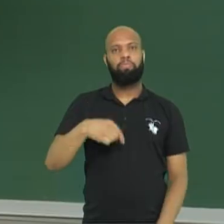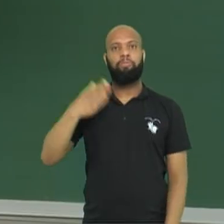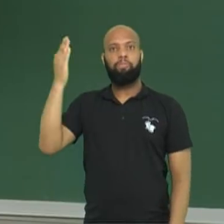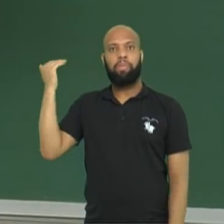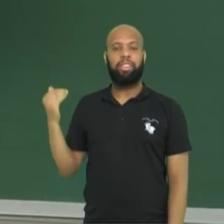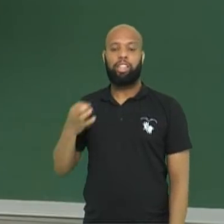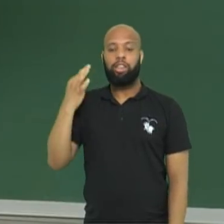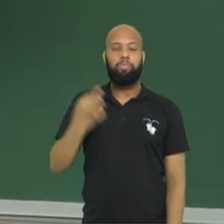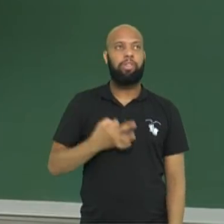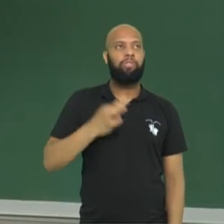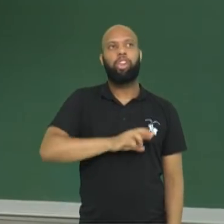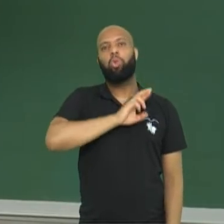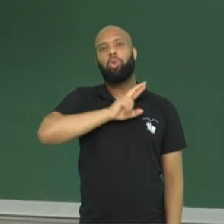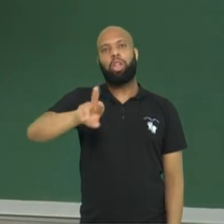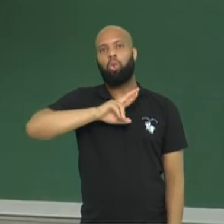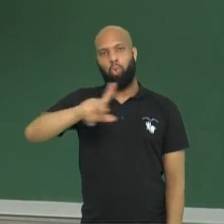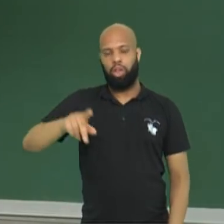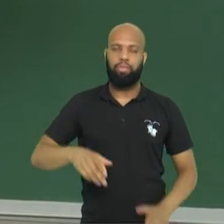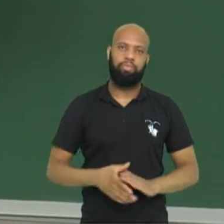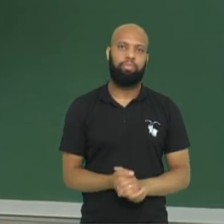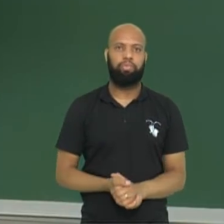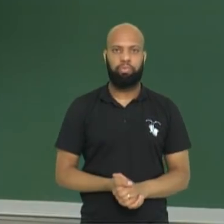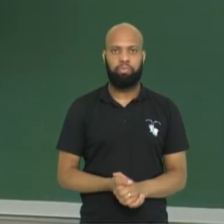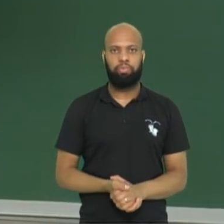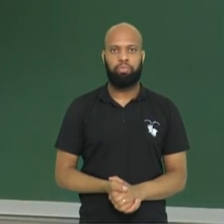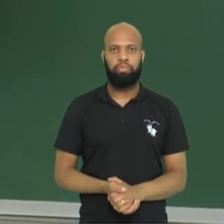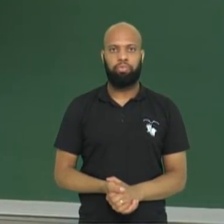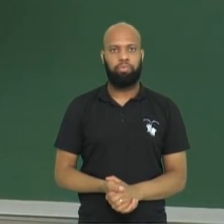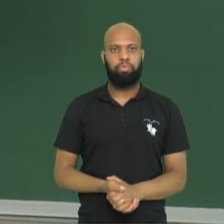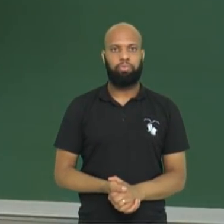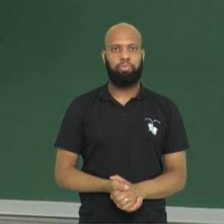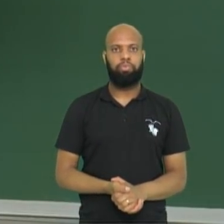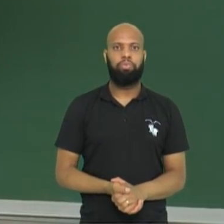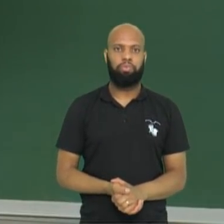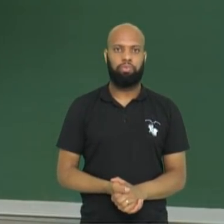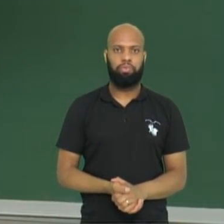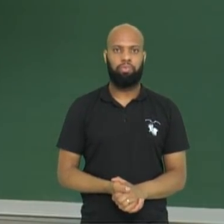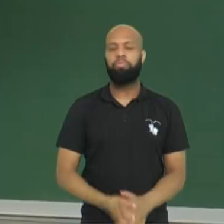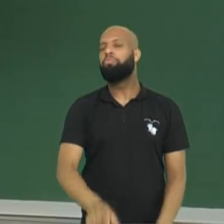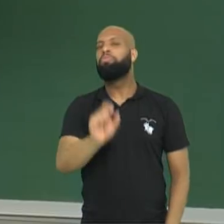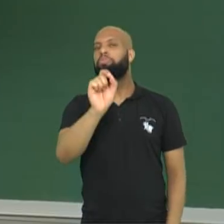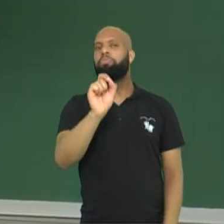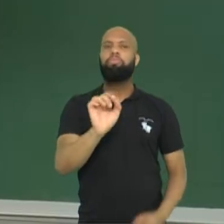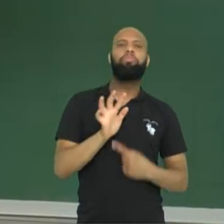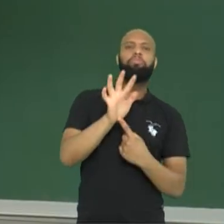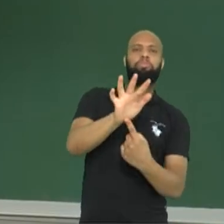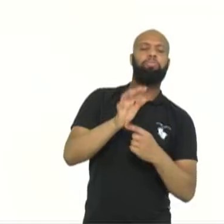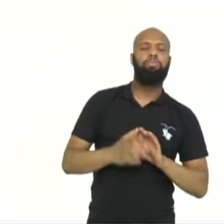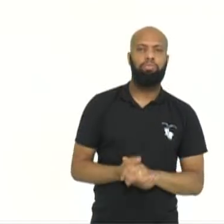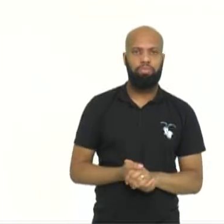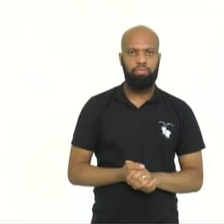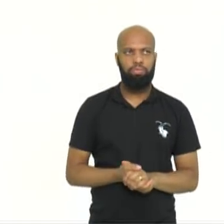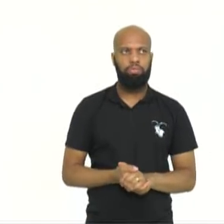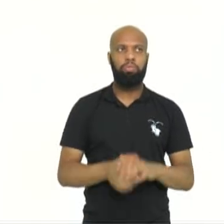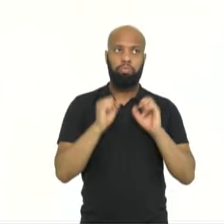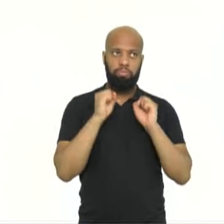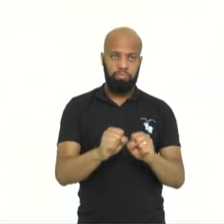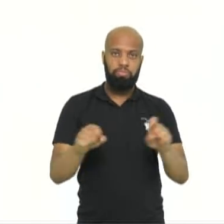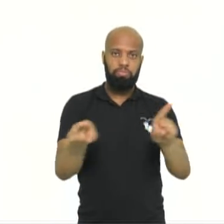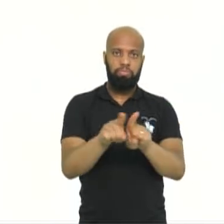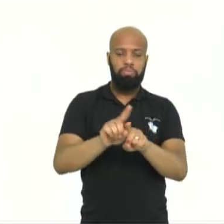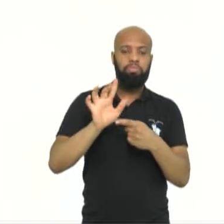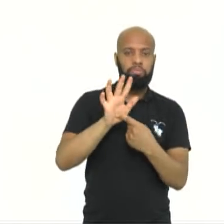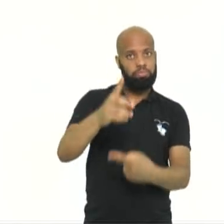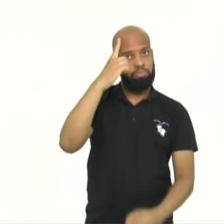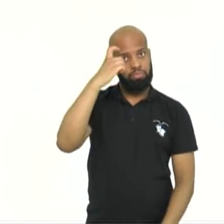retomando também, né, mais uma informação sobre o pretérito imperfeito, que ele transmite o quê? Ele pode também transmitir